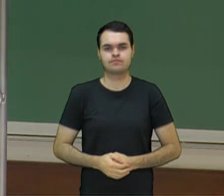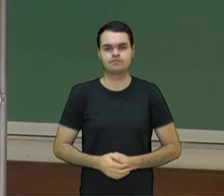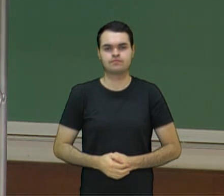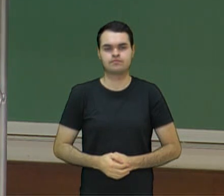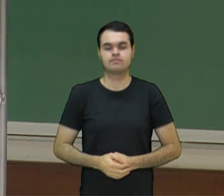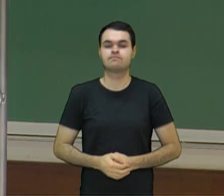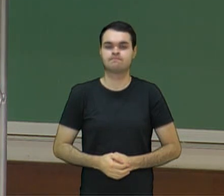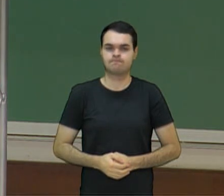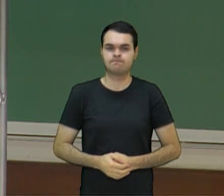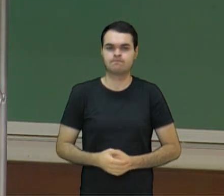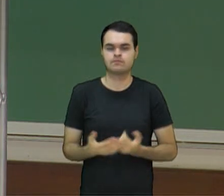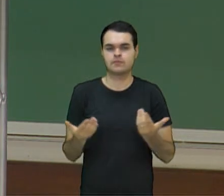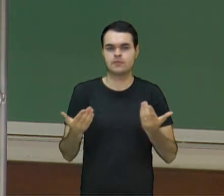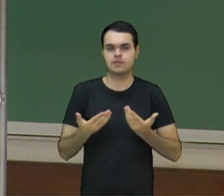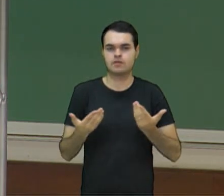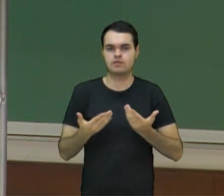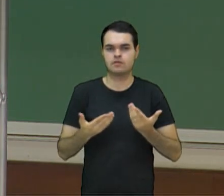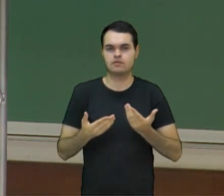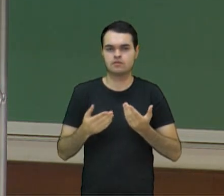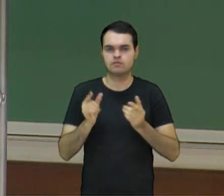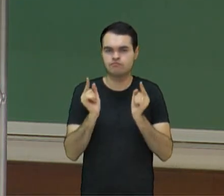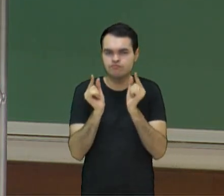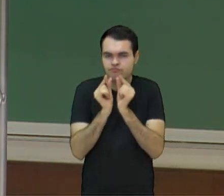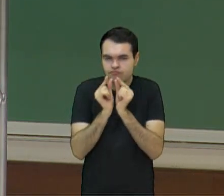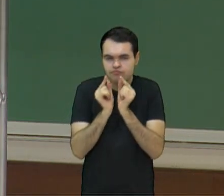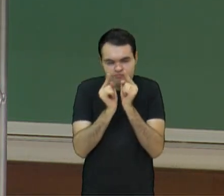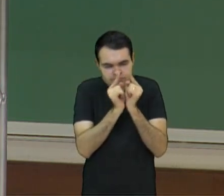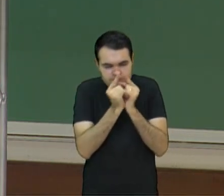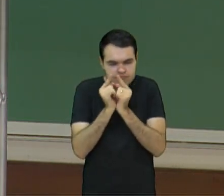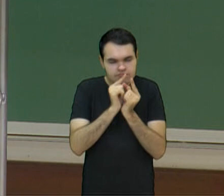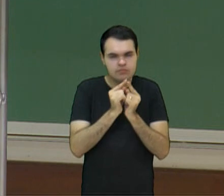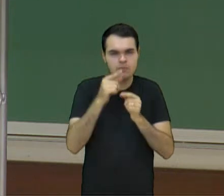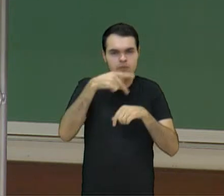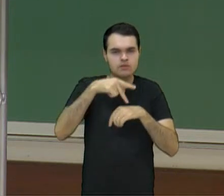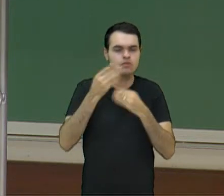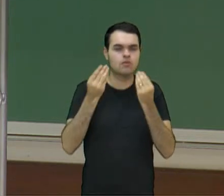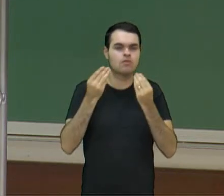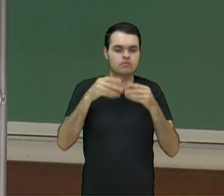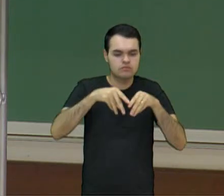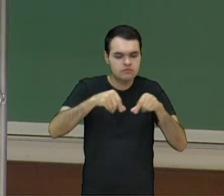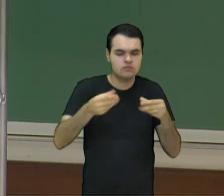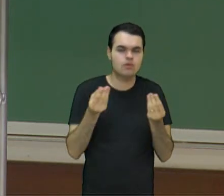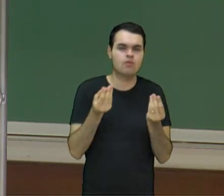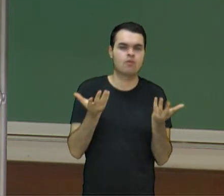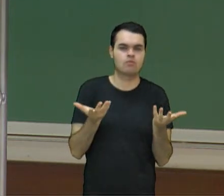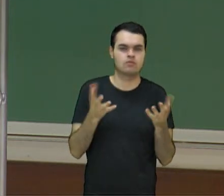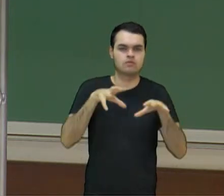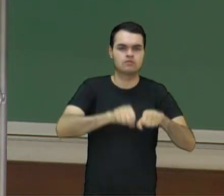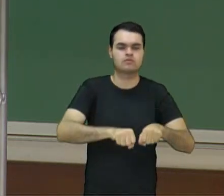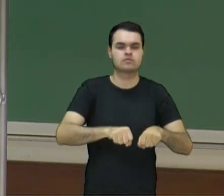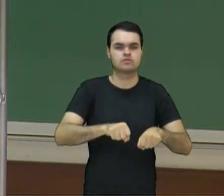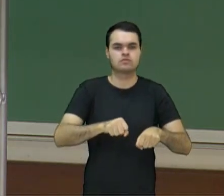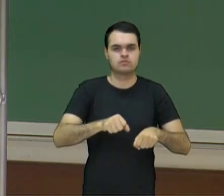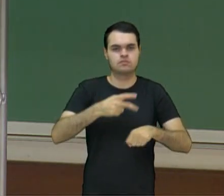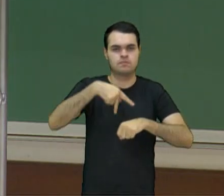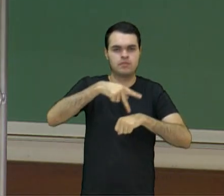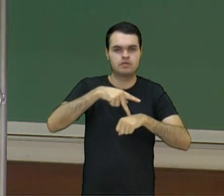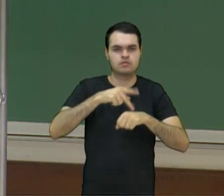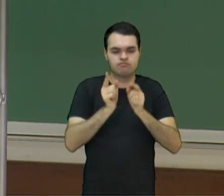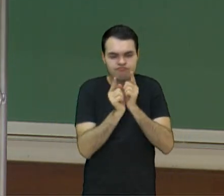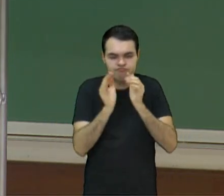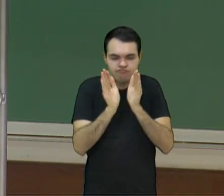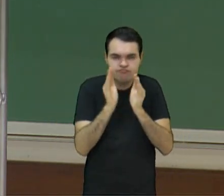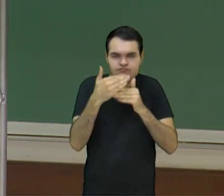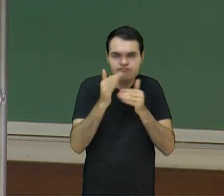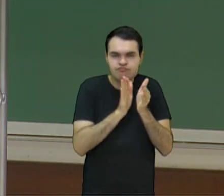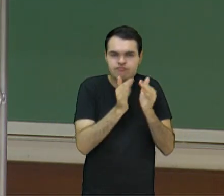Então vamos aos pequenos países. Como funciona essa ocupação e uso do solo nesses países, né, com